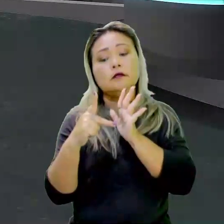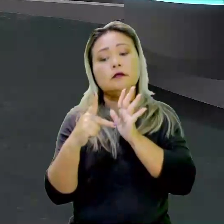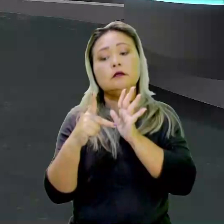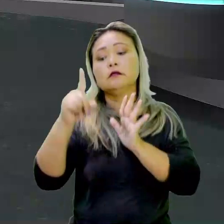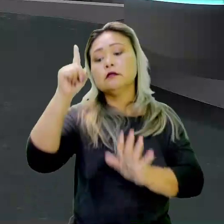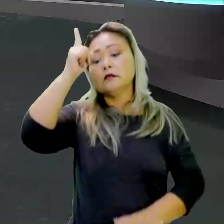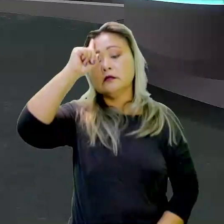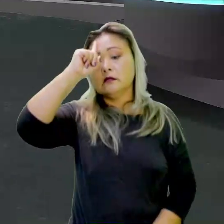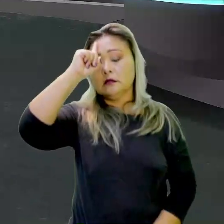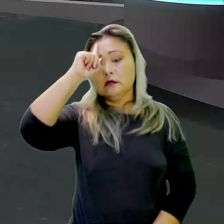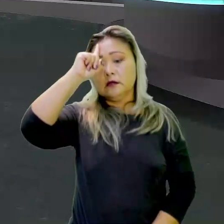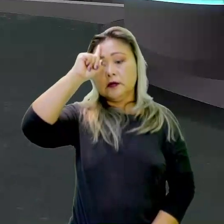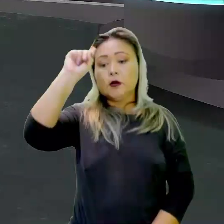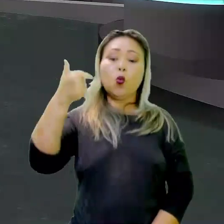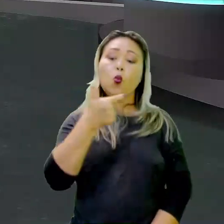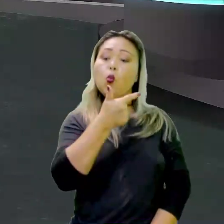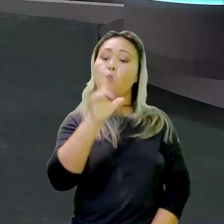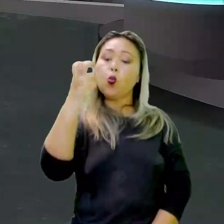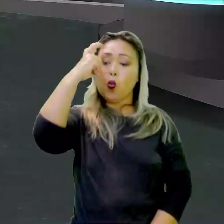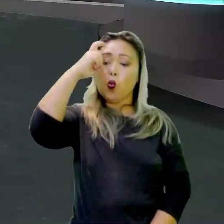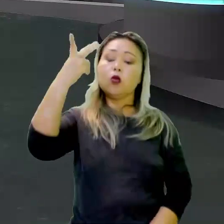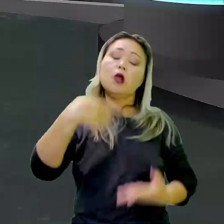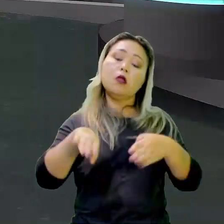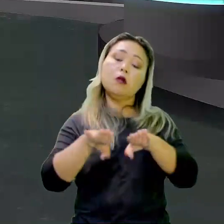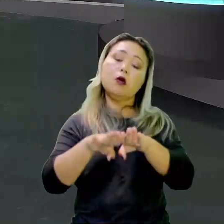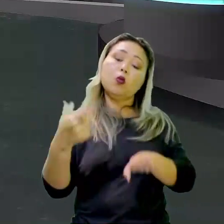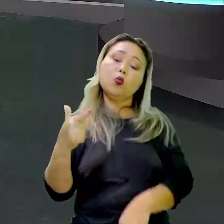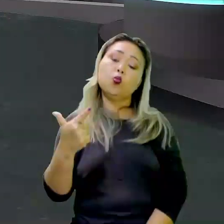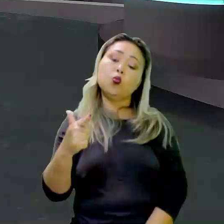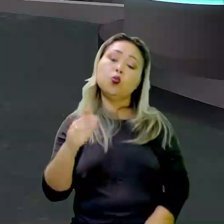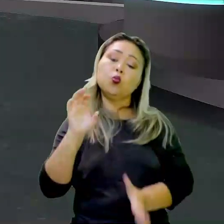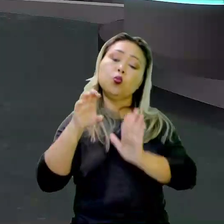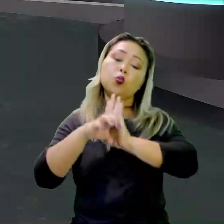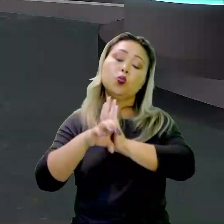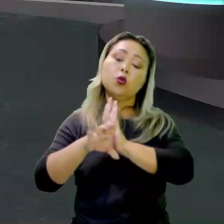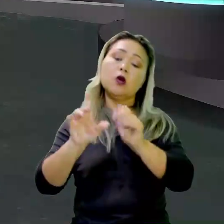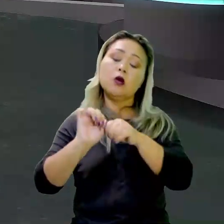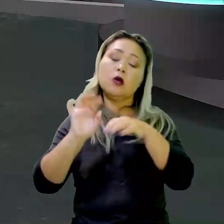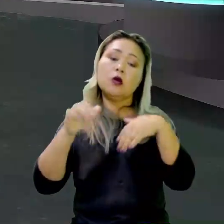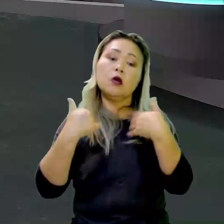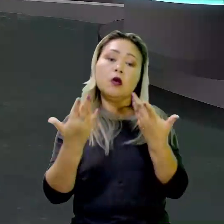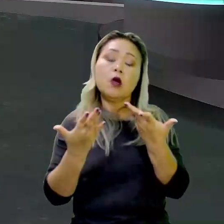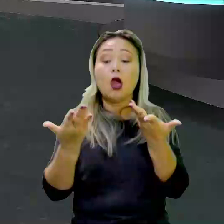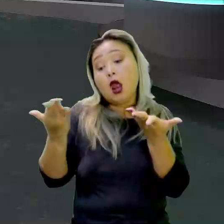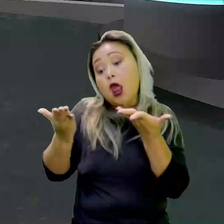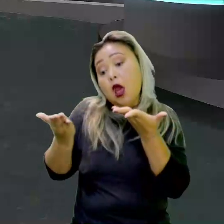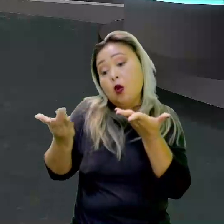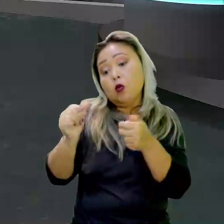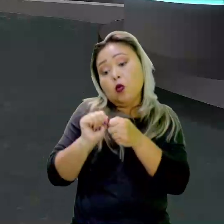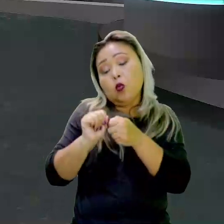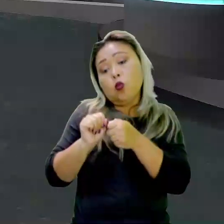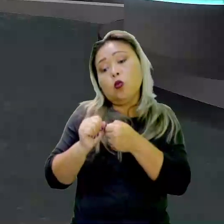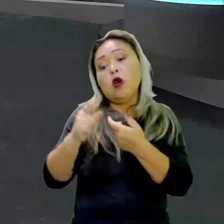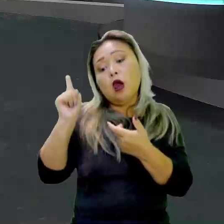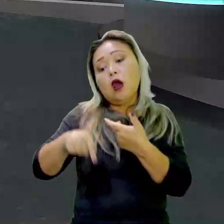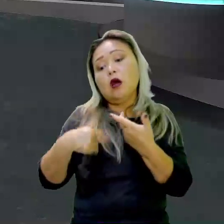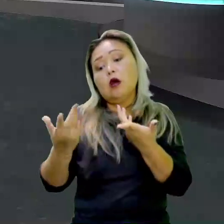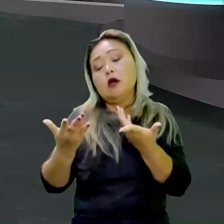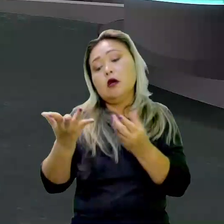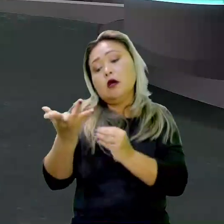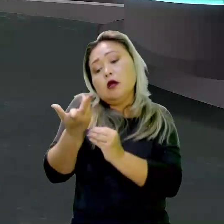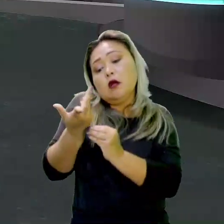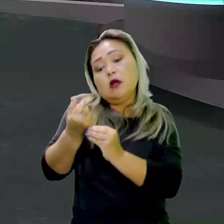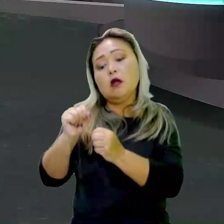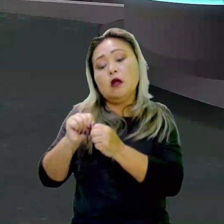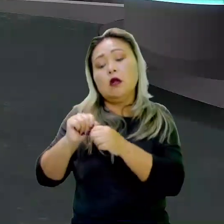seu cotidiano, e outras culturas também não tinham esse conceito. Esse conceito ele é contemporâneo, ele é mais atual sobre a